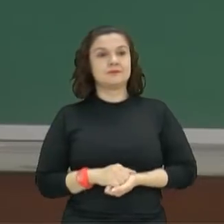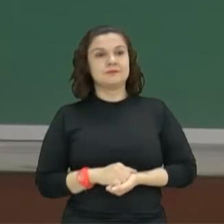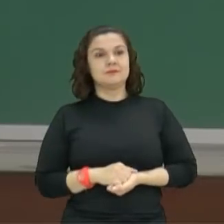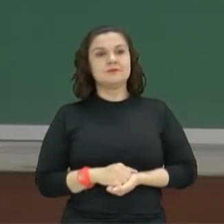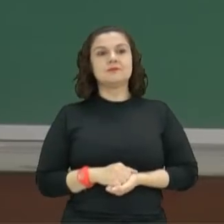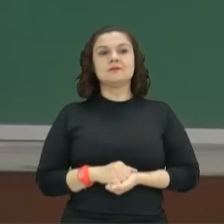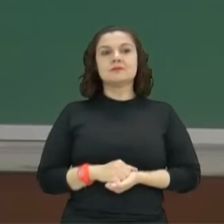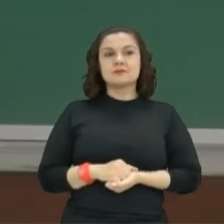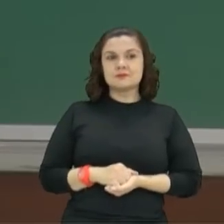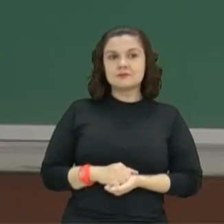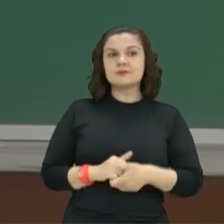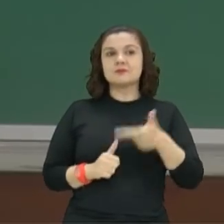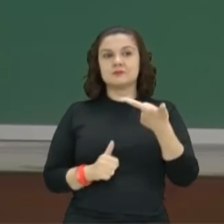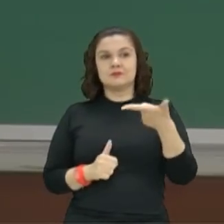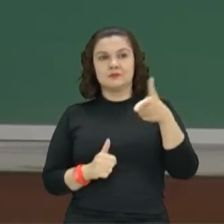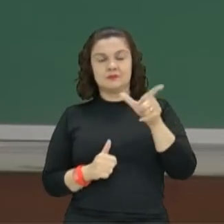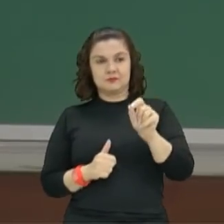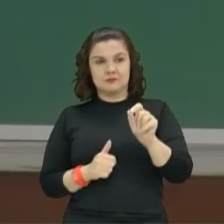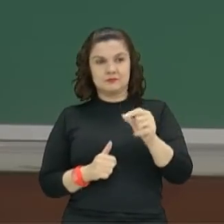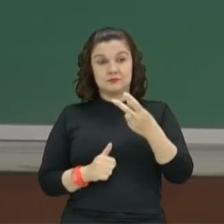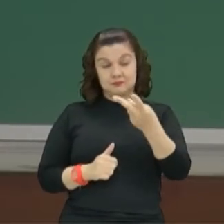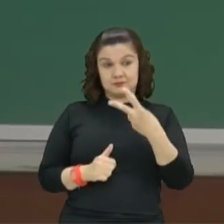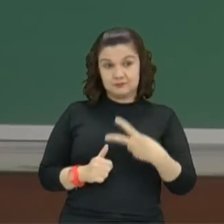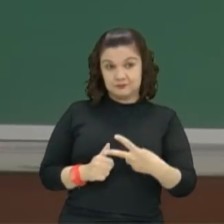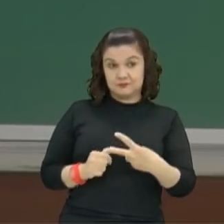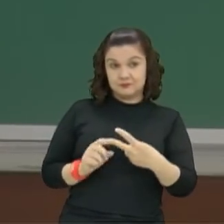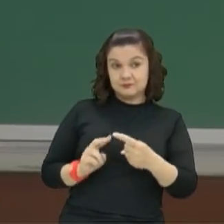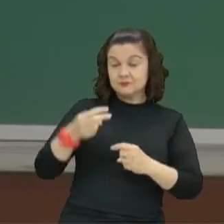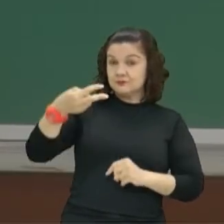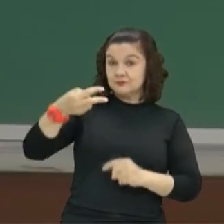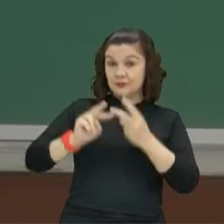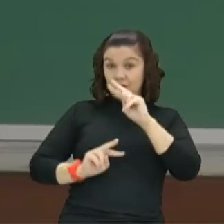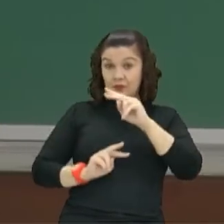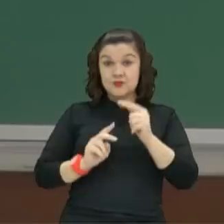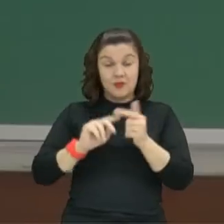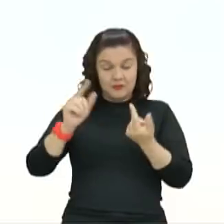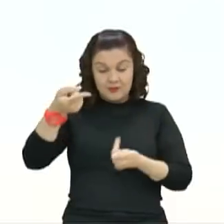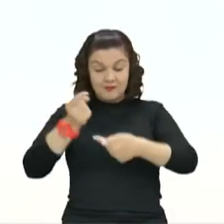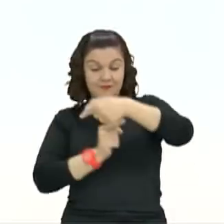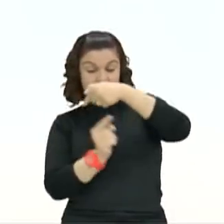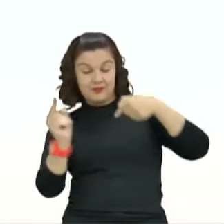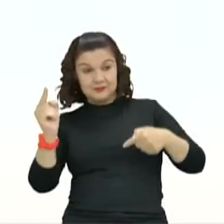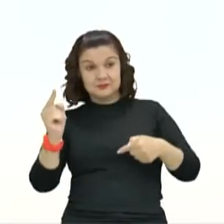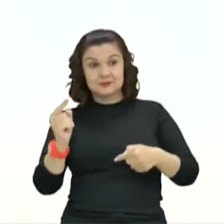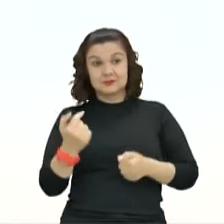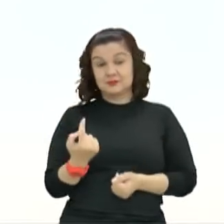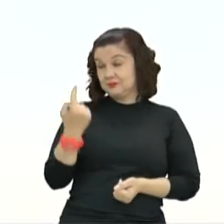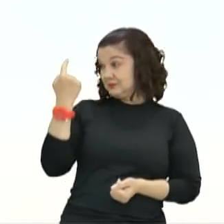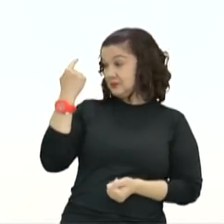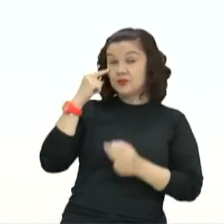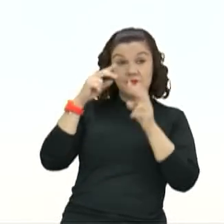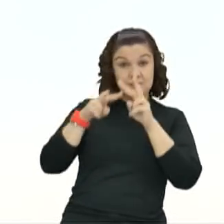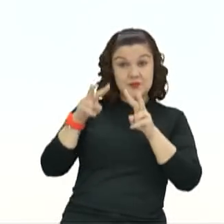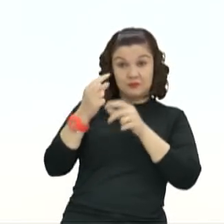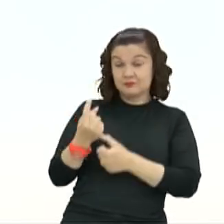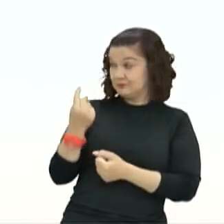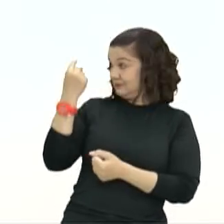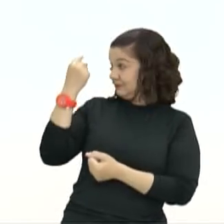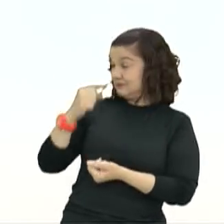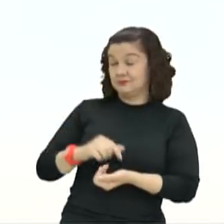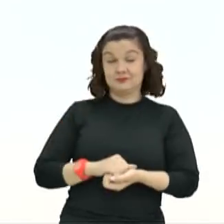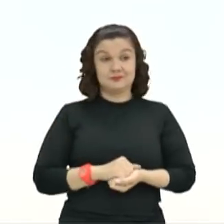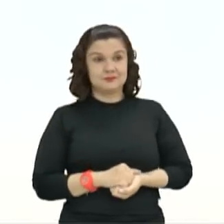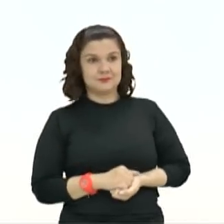Embaixo, coloquei log de 10 na base 2. A mesma coisa eu faço aqui, ó, tá? Log de 2, log na base 2